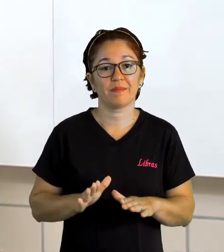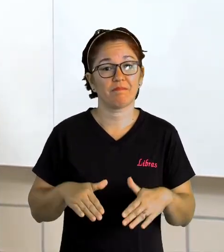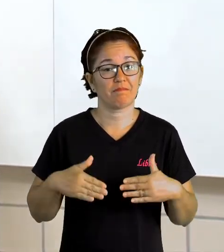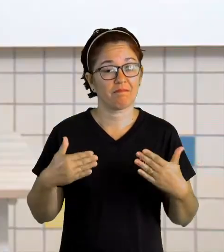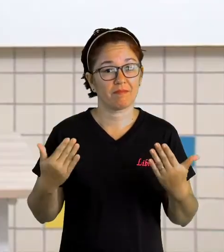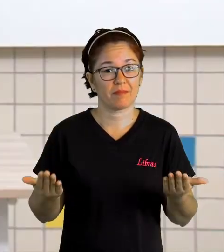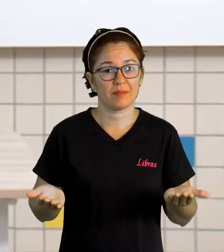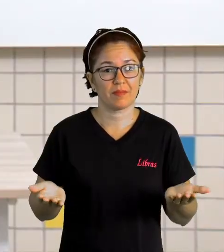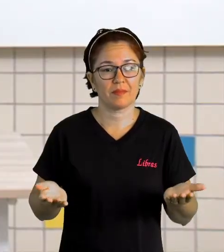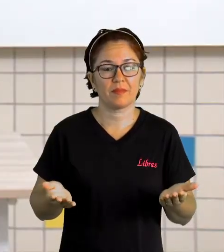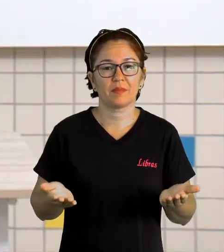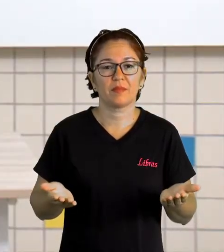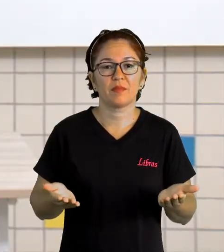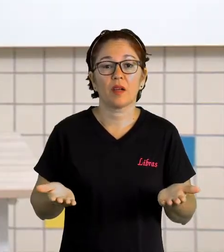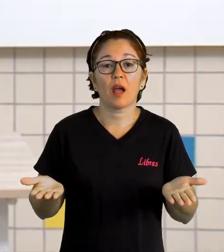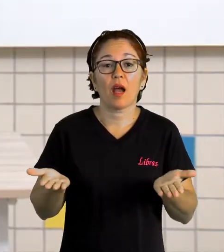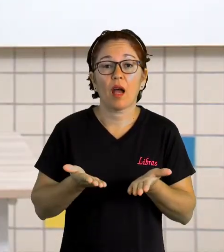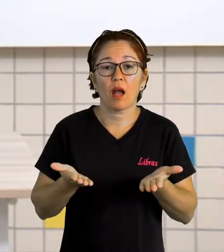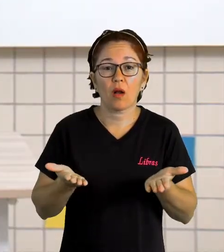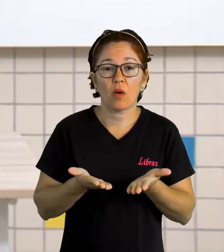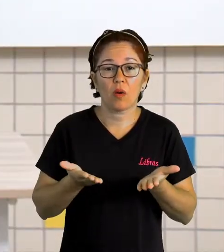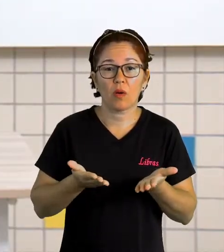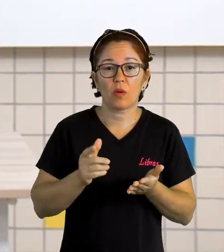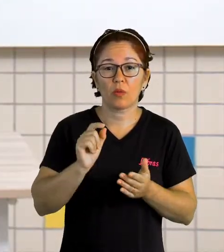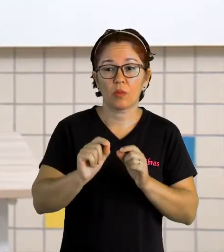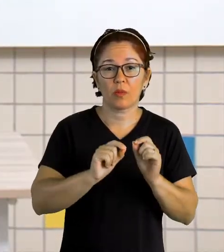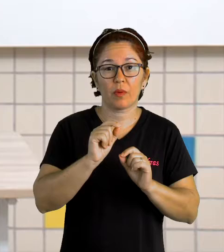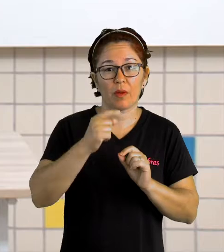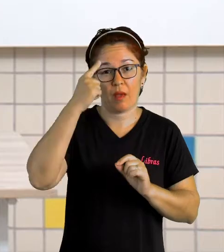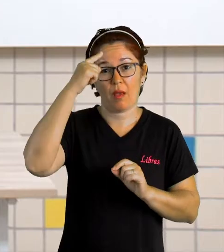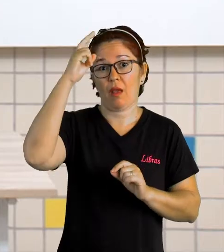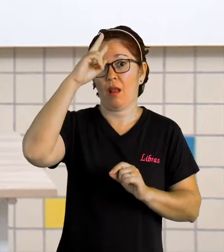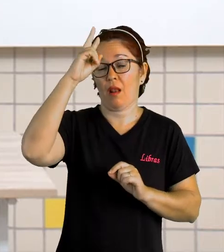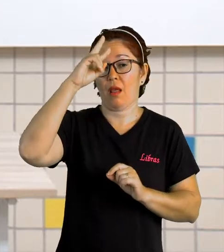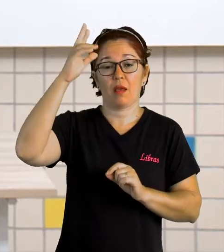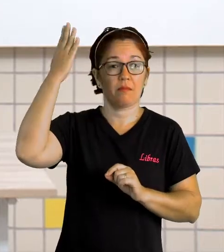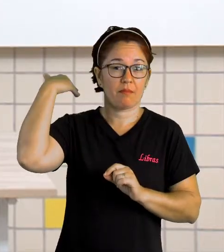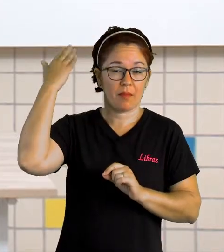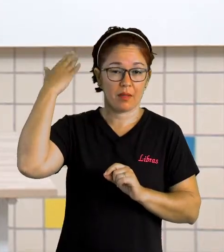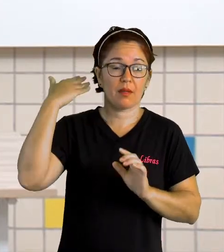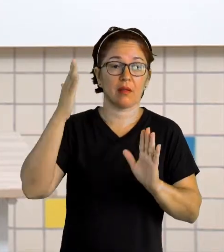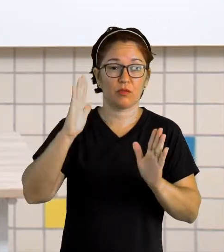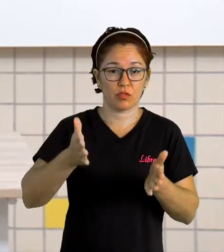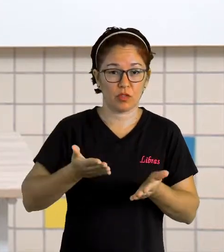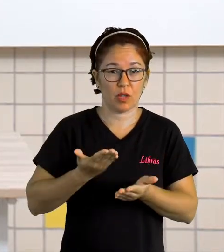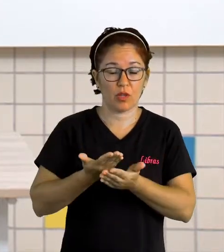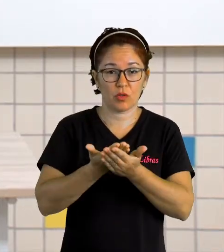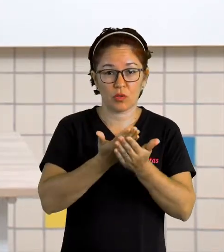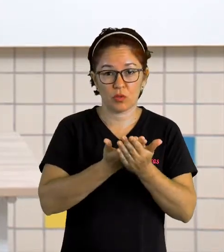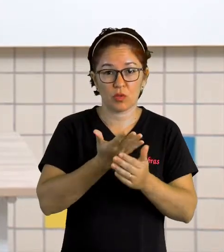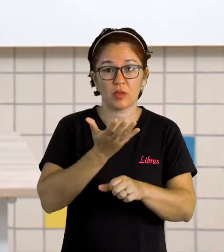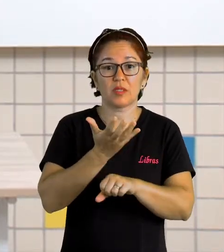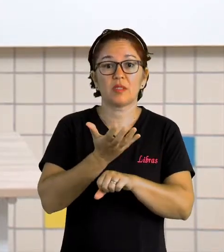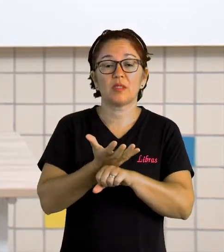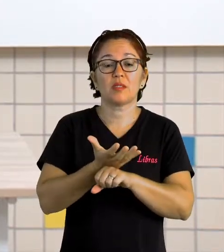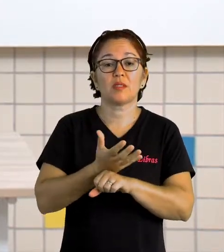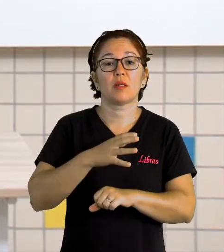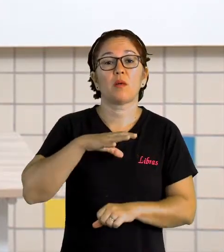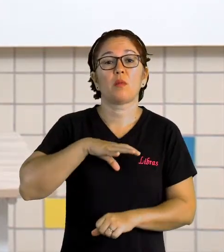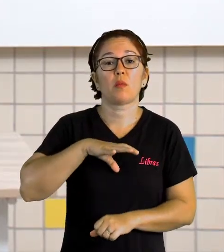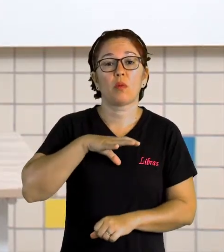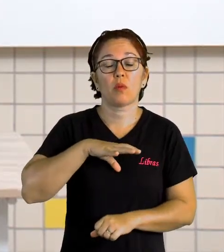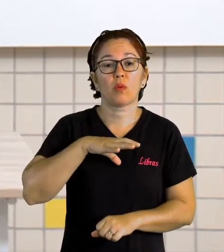vamos relembrar, a gente estudou nas aulas anteriores de língua portuguesa sobre